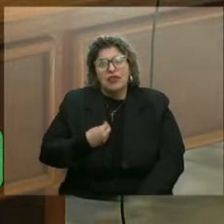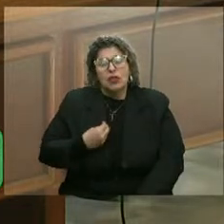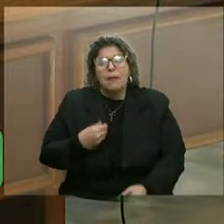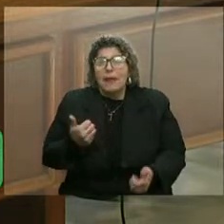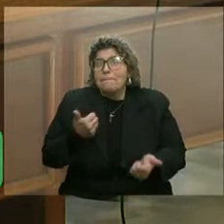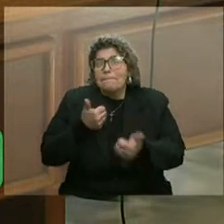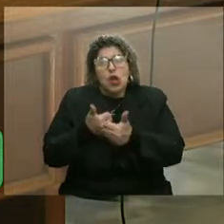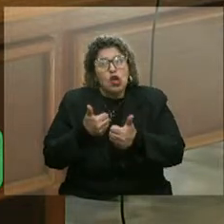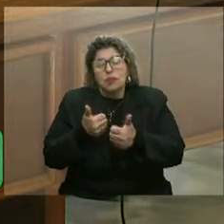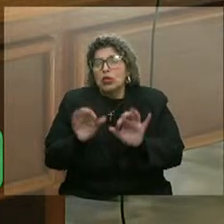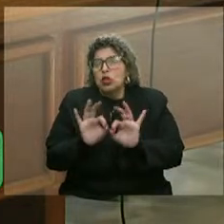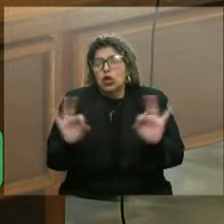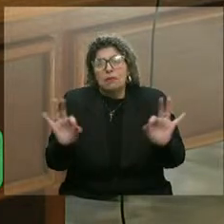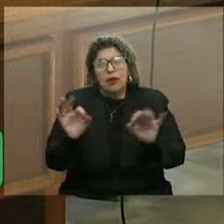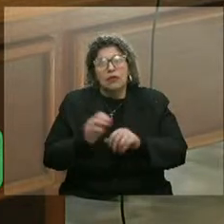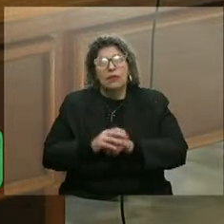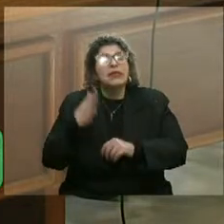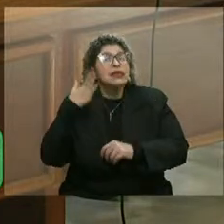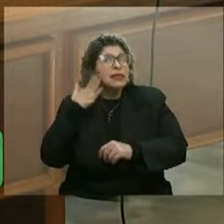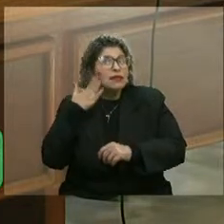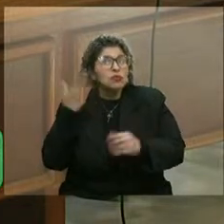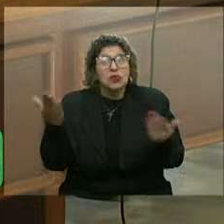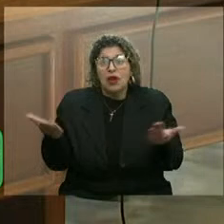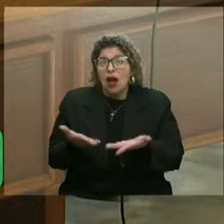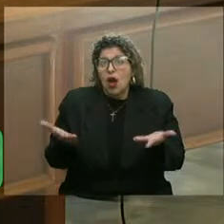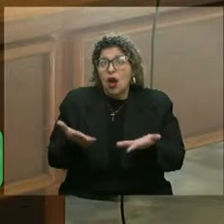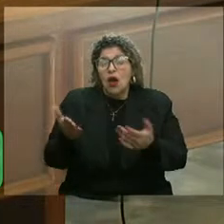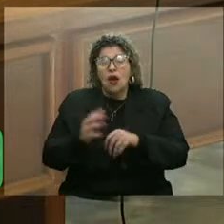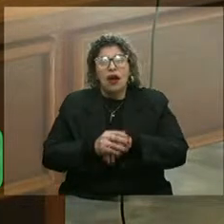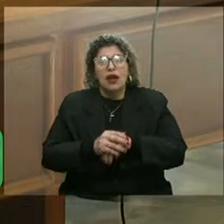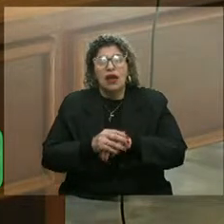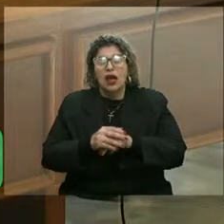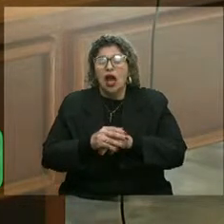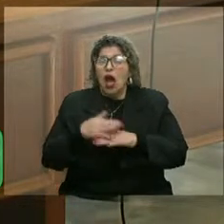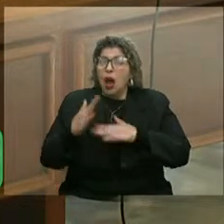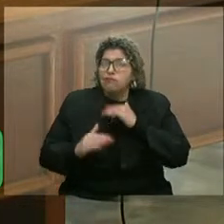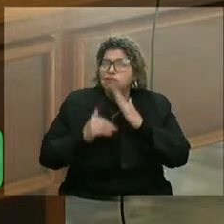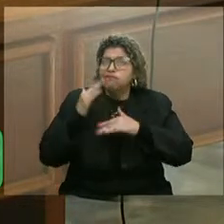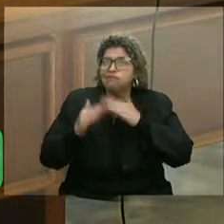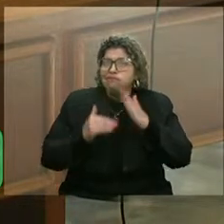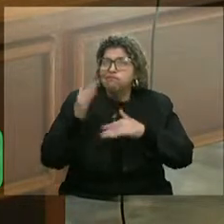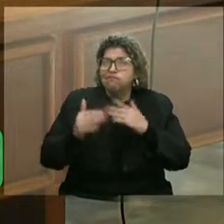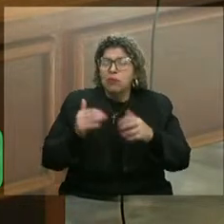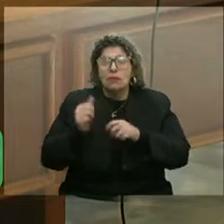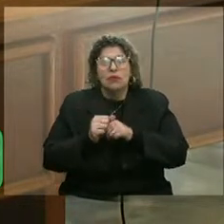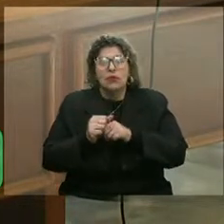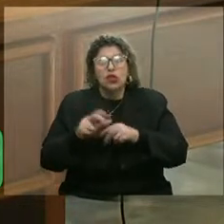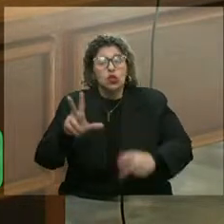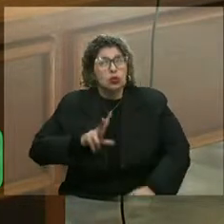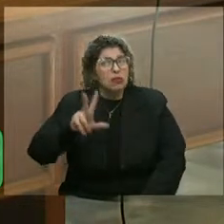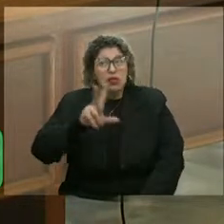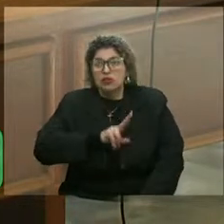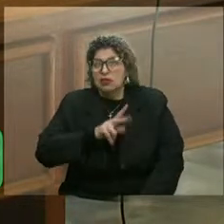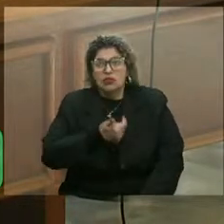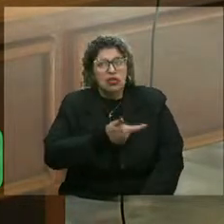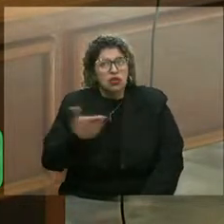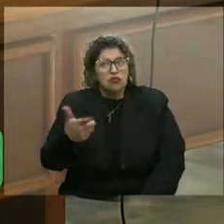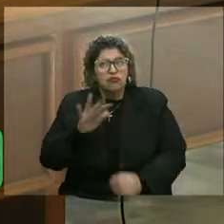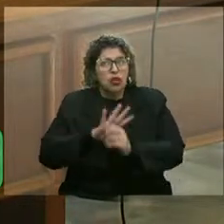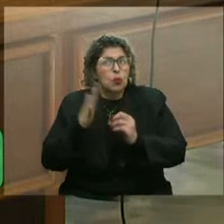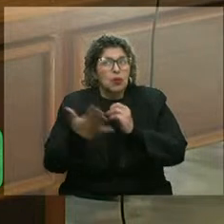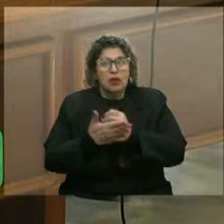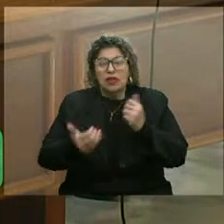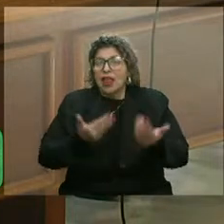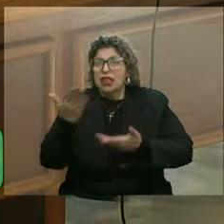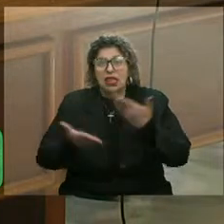normal. Mas, ao mesmo tempo, entendemos que agora é a hora de começarmos a mitigar o problema dos pacientes não-COVID não